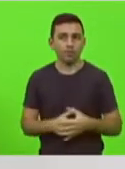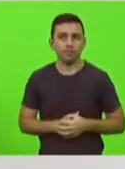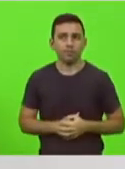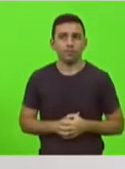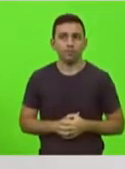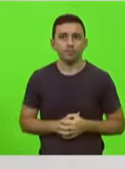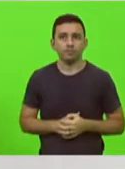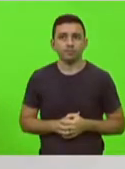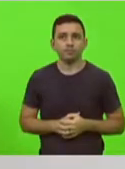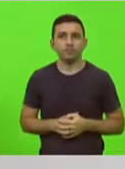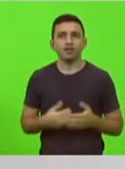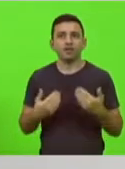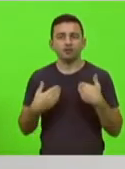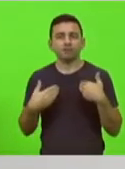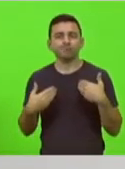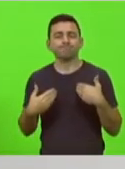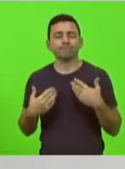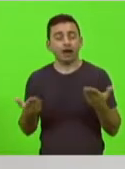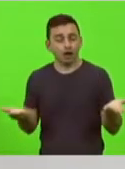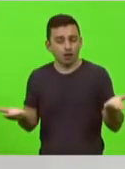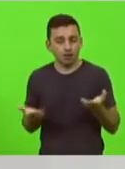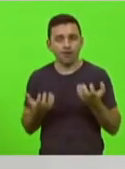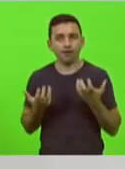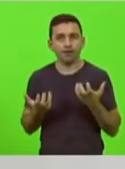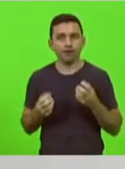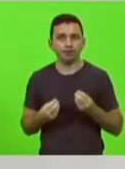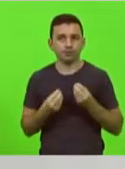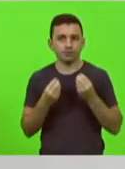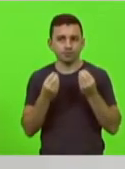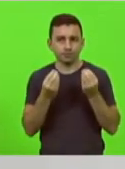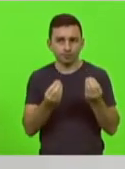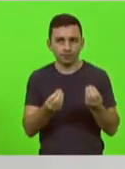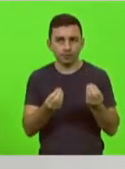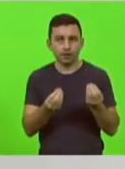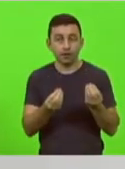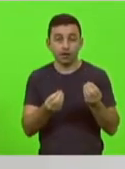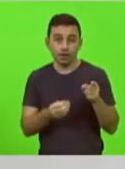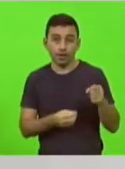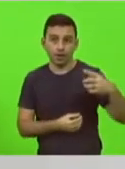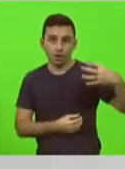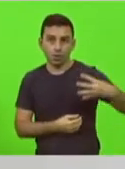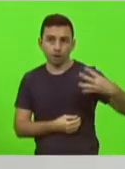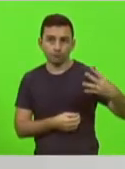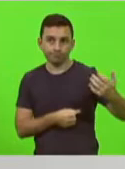eu estou oportunizando ao quarto suplente